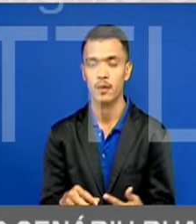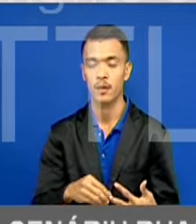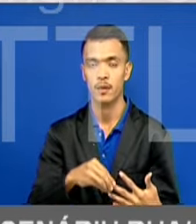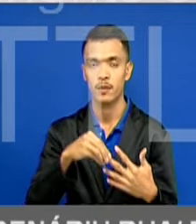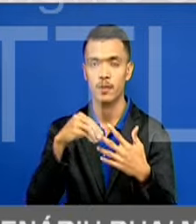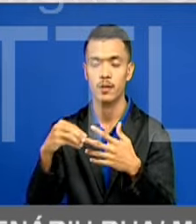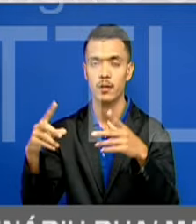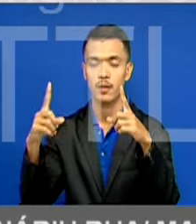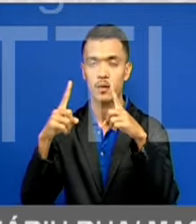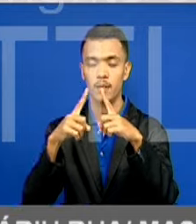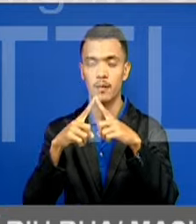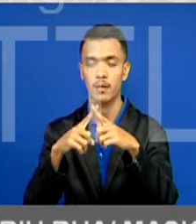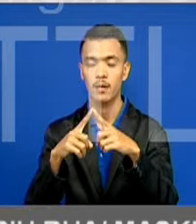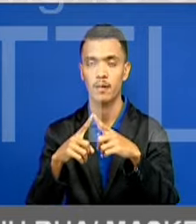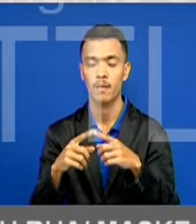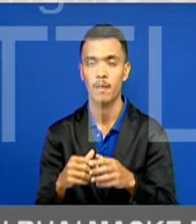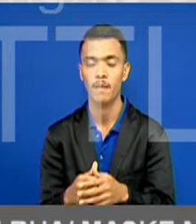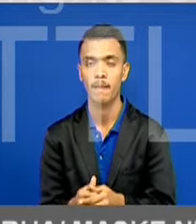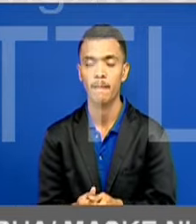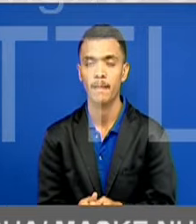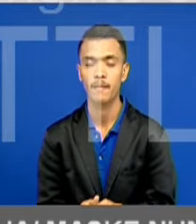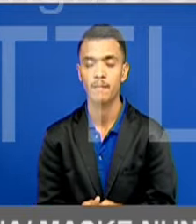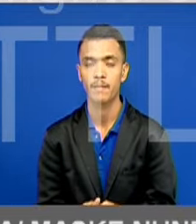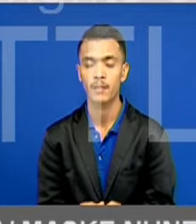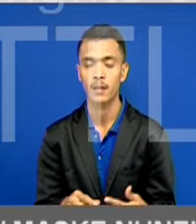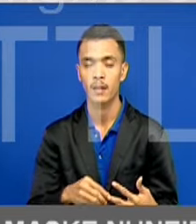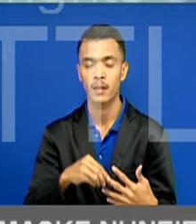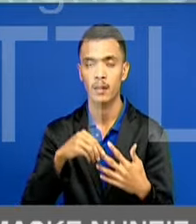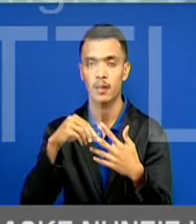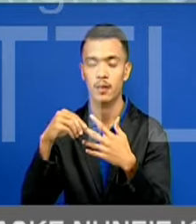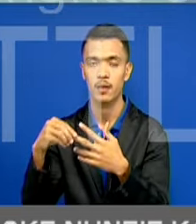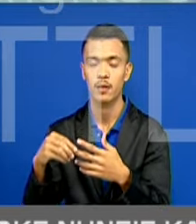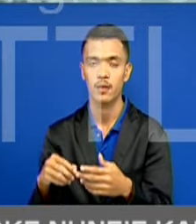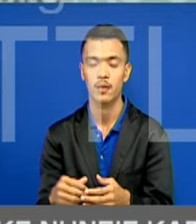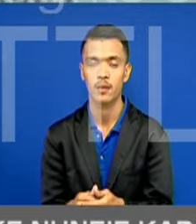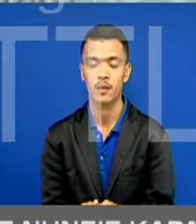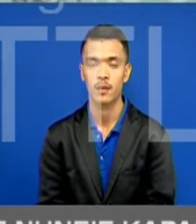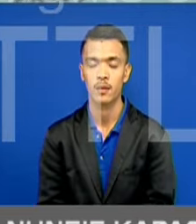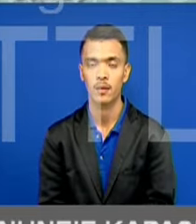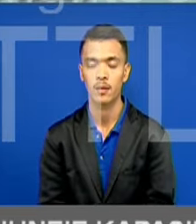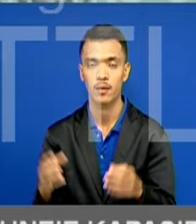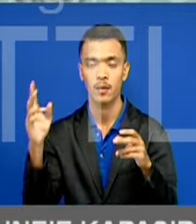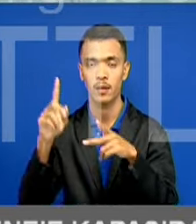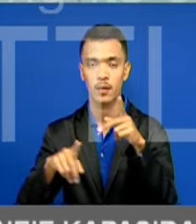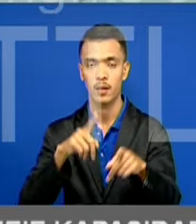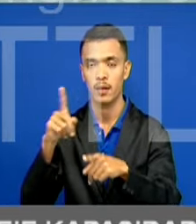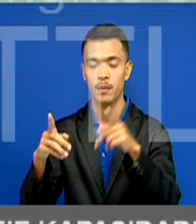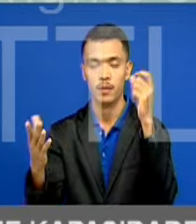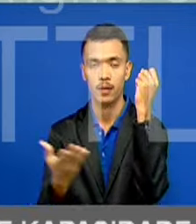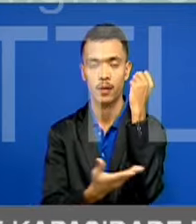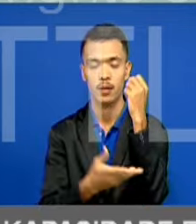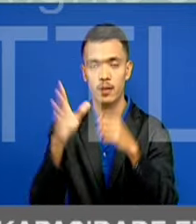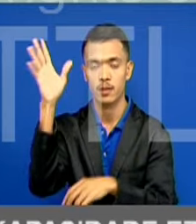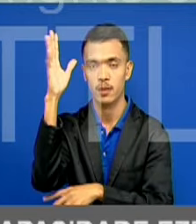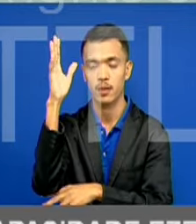para ir a relación con la naturaleza, para el río, no sé, ema de si hay, bando ema tu la bella